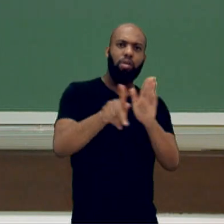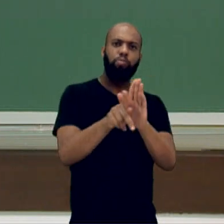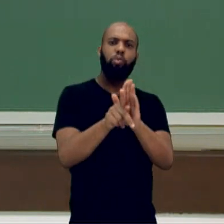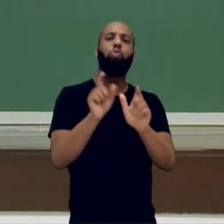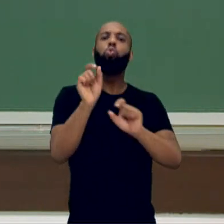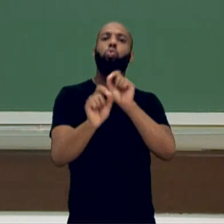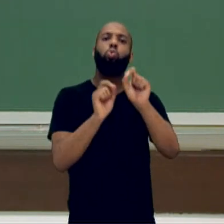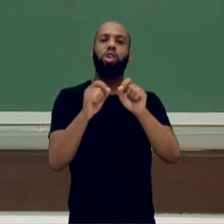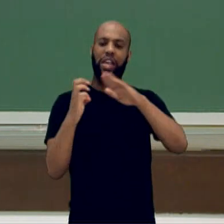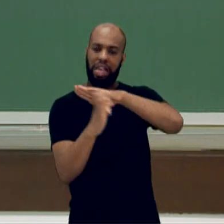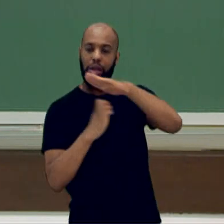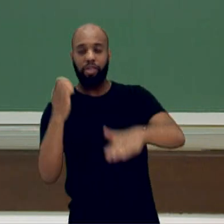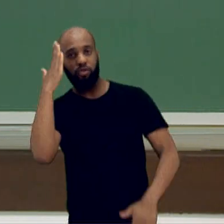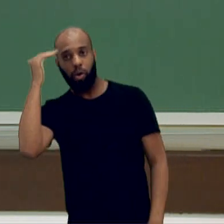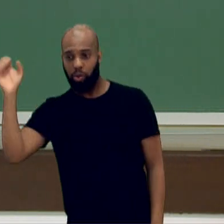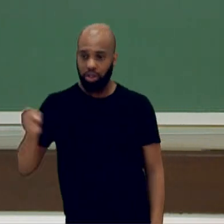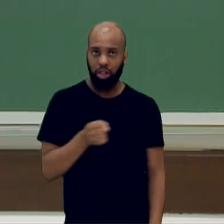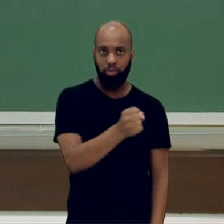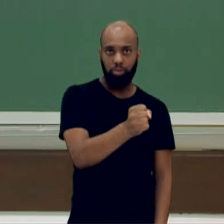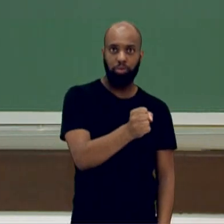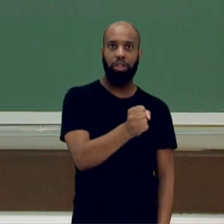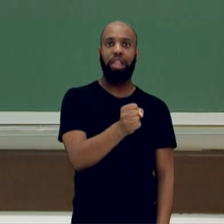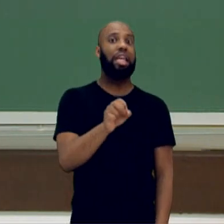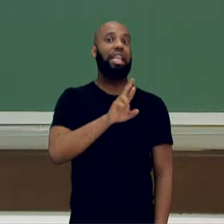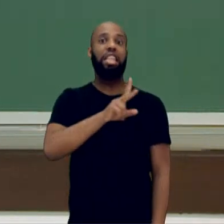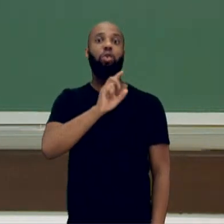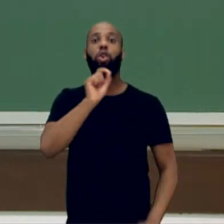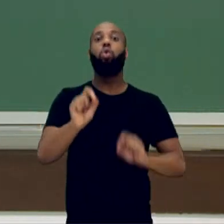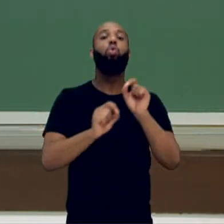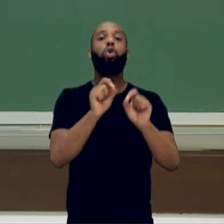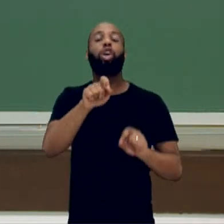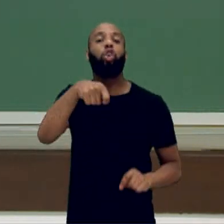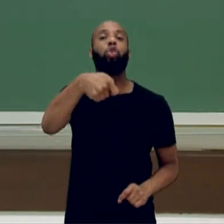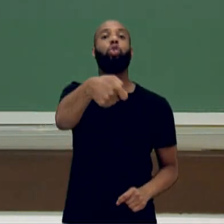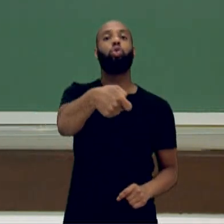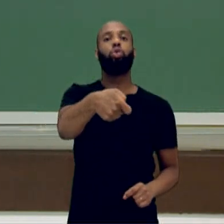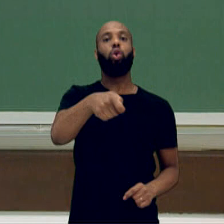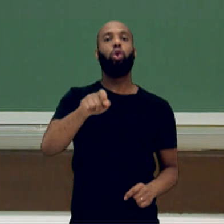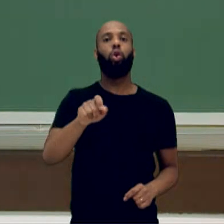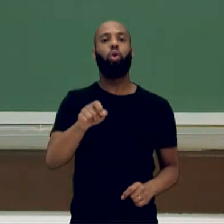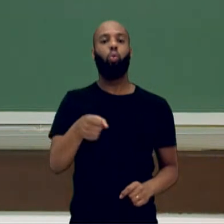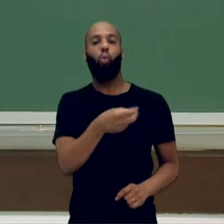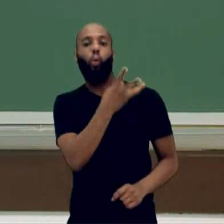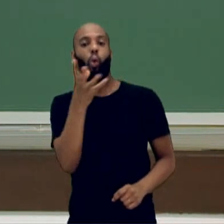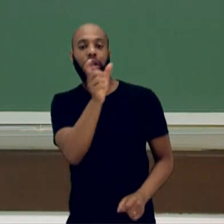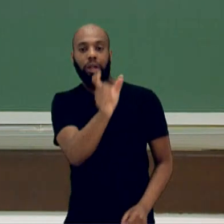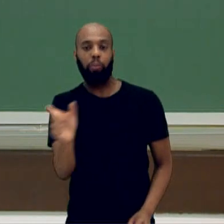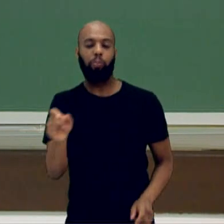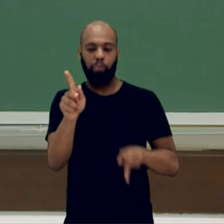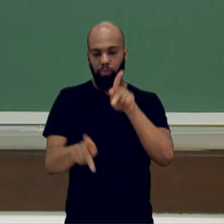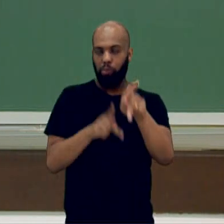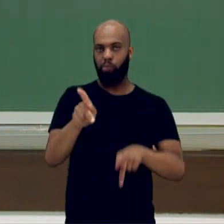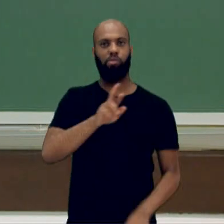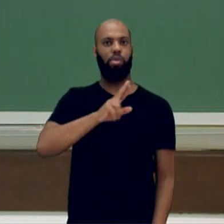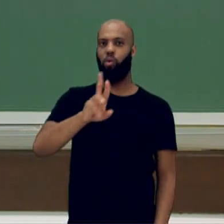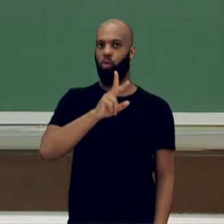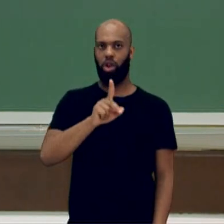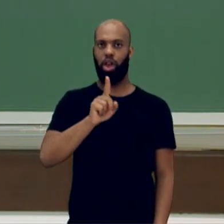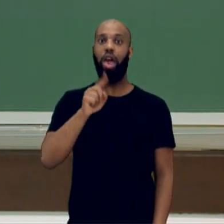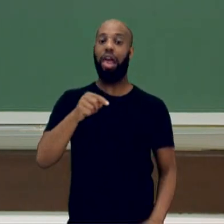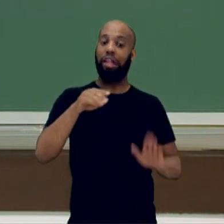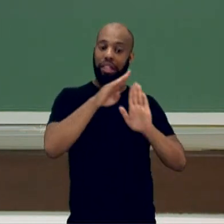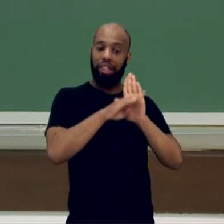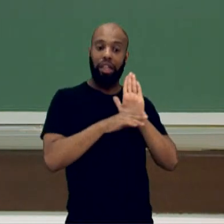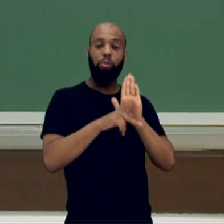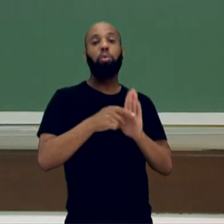para que fique bem claro para vocês. Não está relacionado somente à quantidade de população. Esse é um